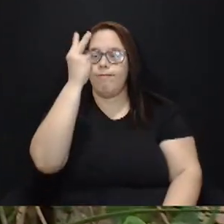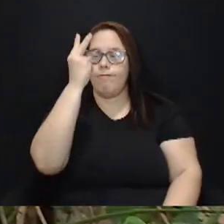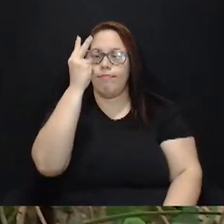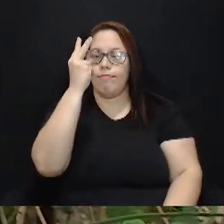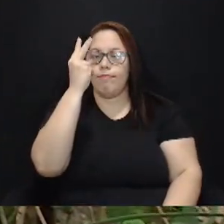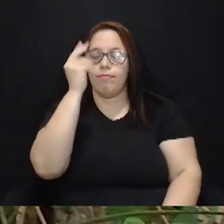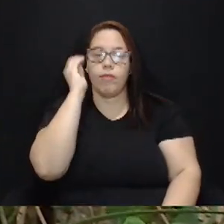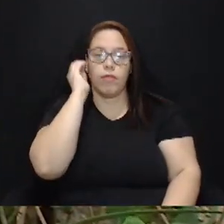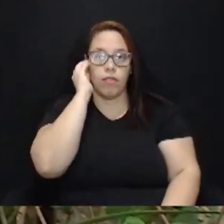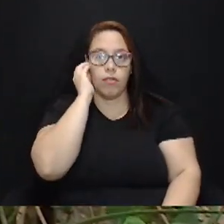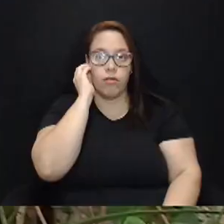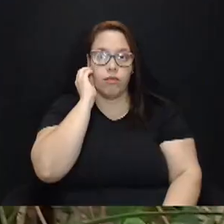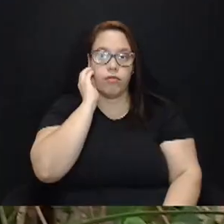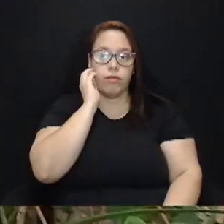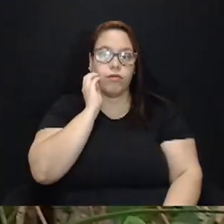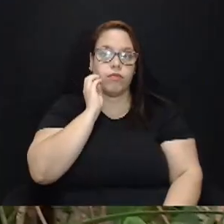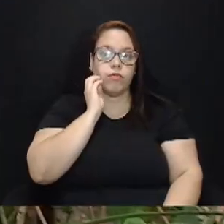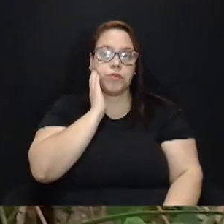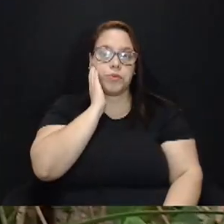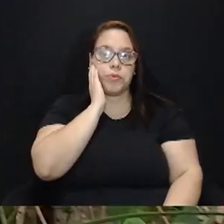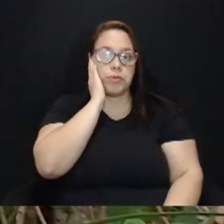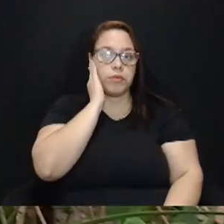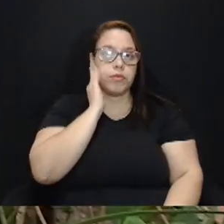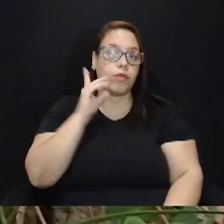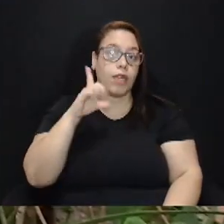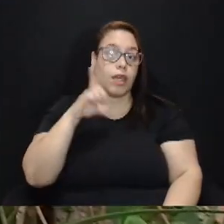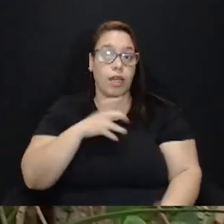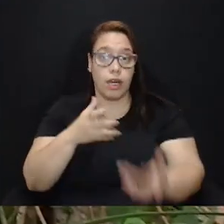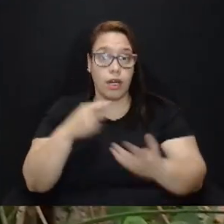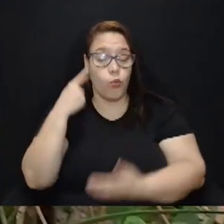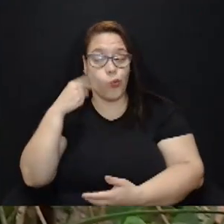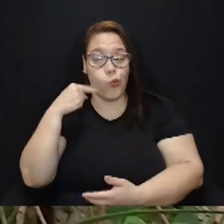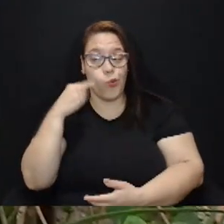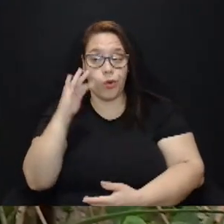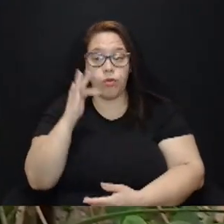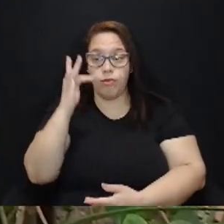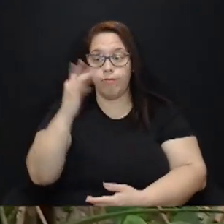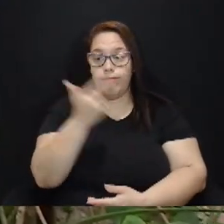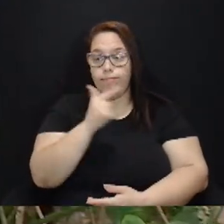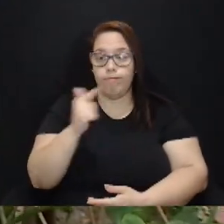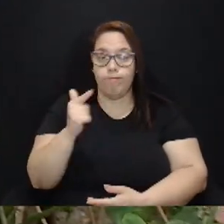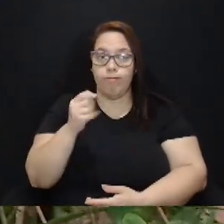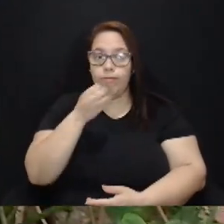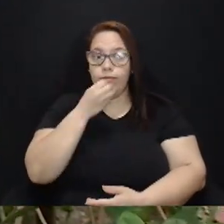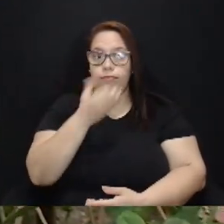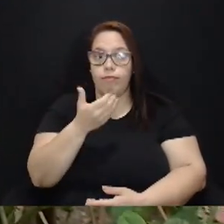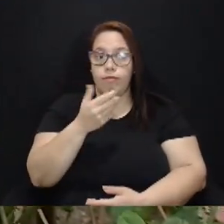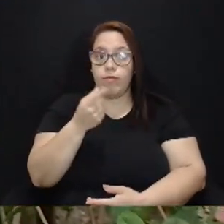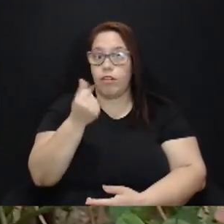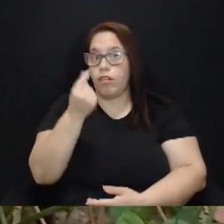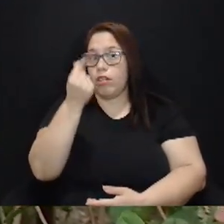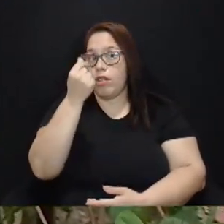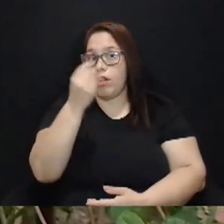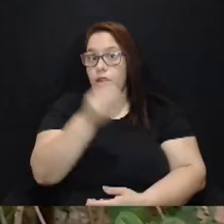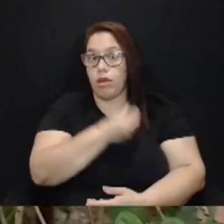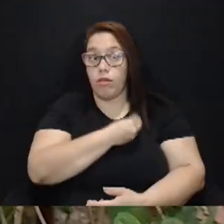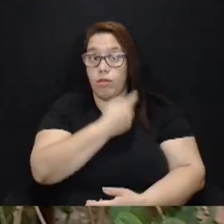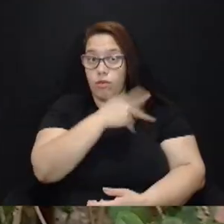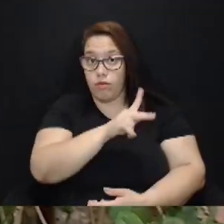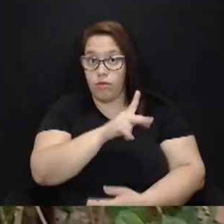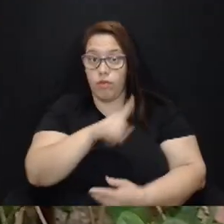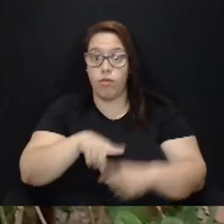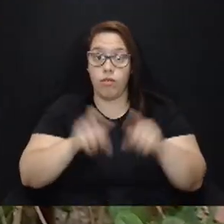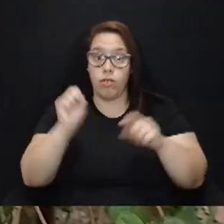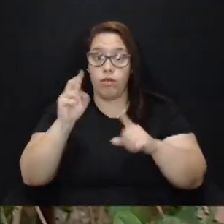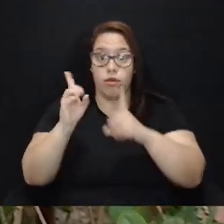ela queria ser advogada, mas não para ganhar dinheiro para a sobrevivência dela, mas sim para cuidar das